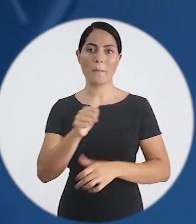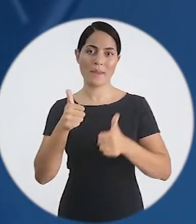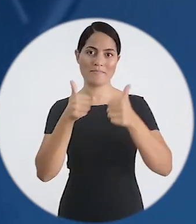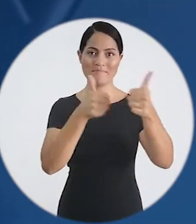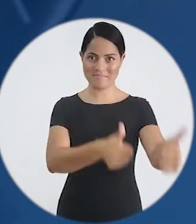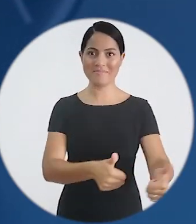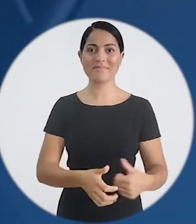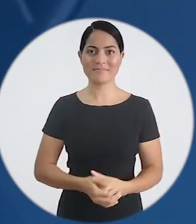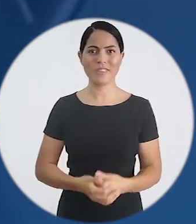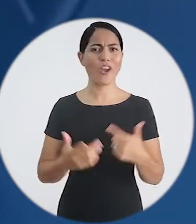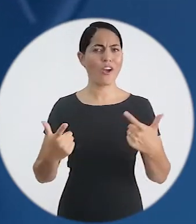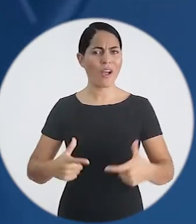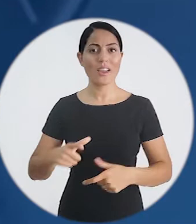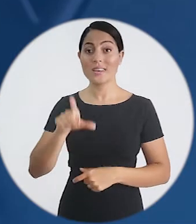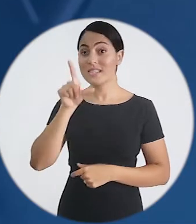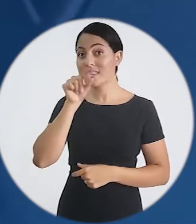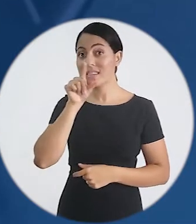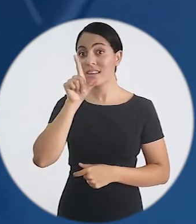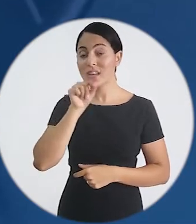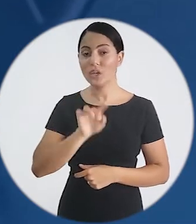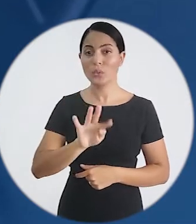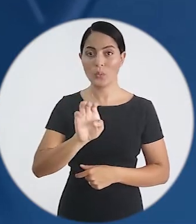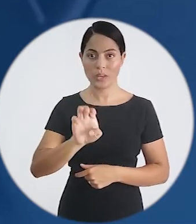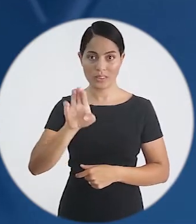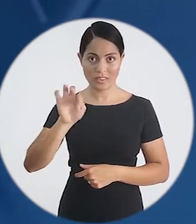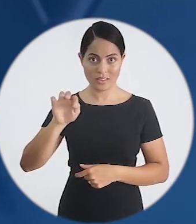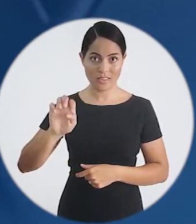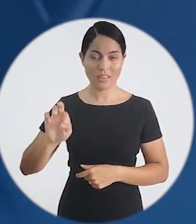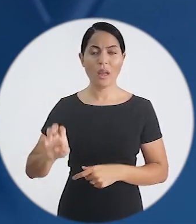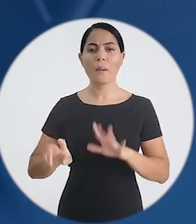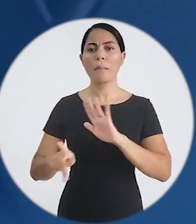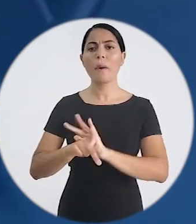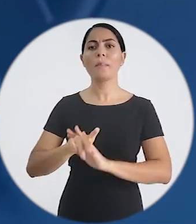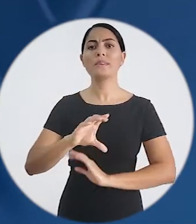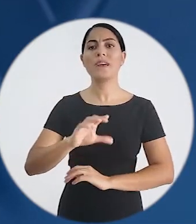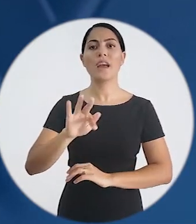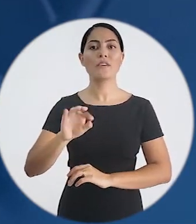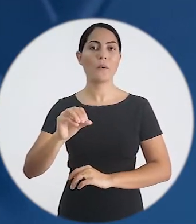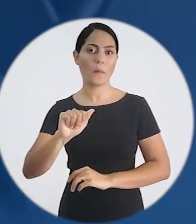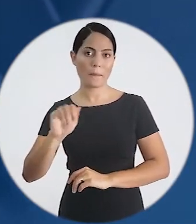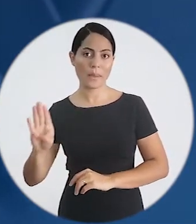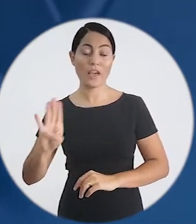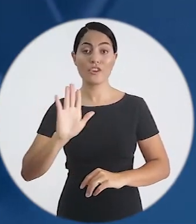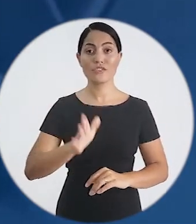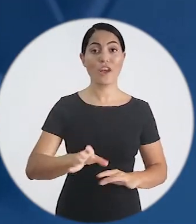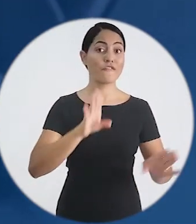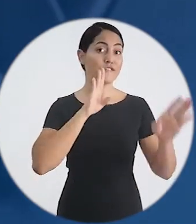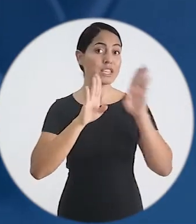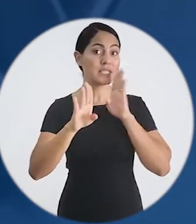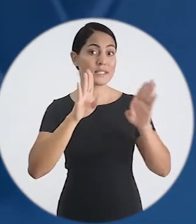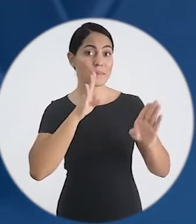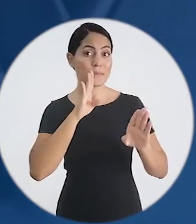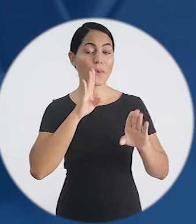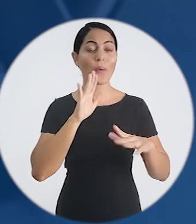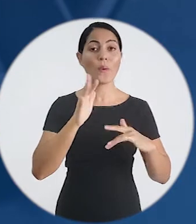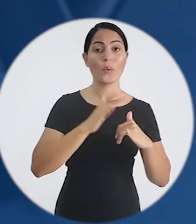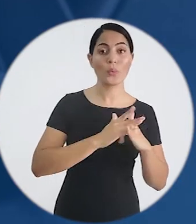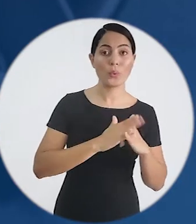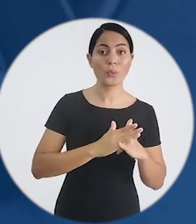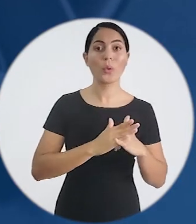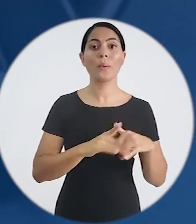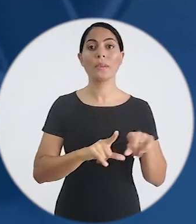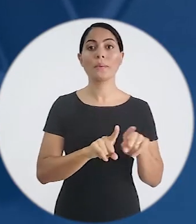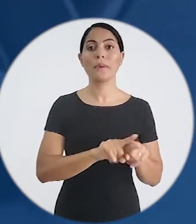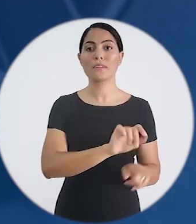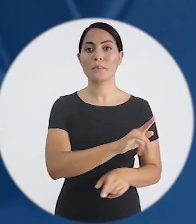fará parte do universo OAB. No Instagram e no Twitter, você encontra a gente pelo @CFOAB. Já